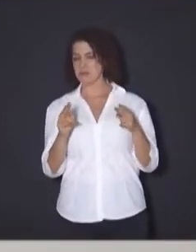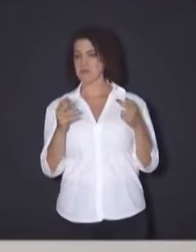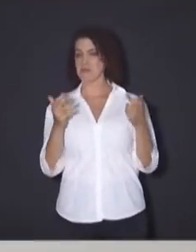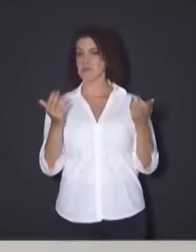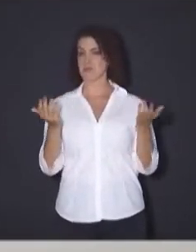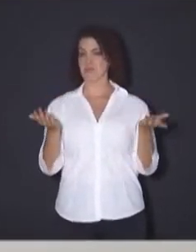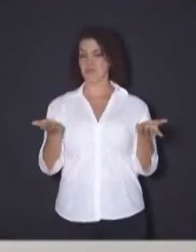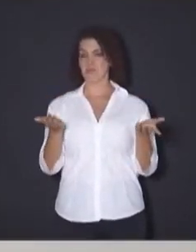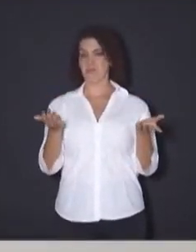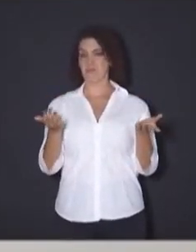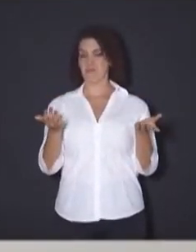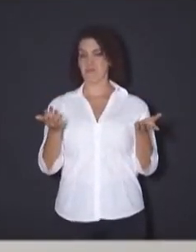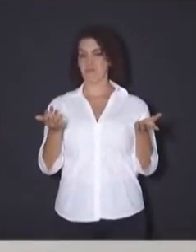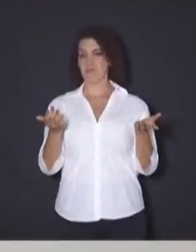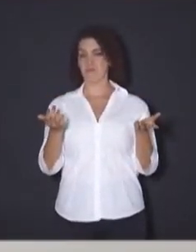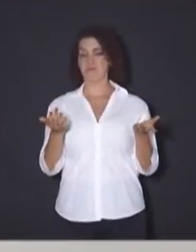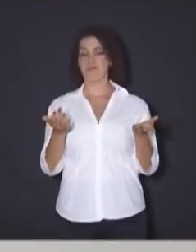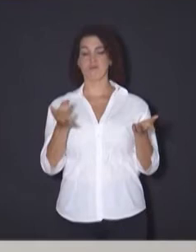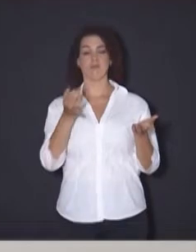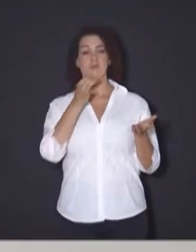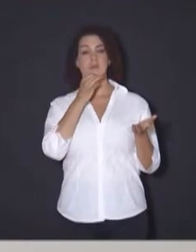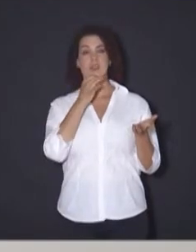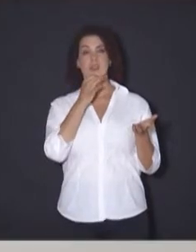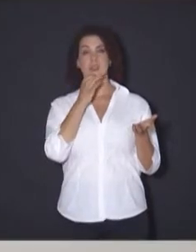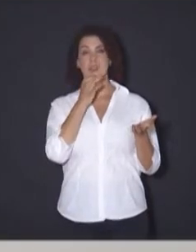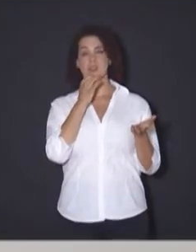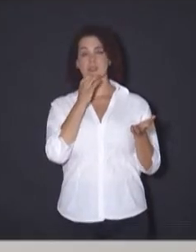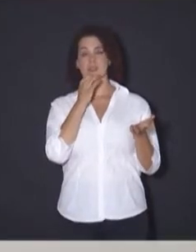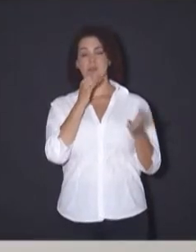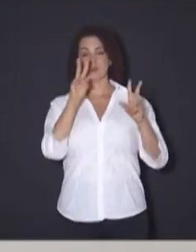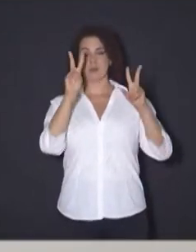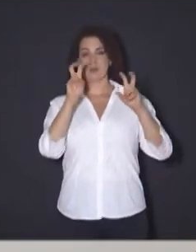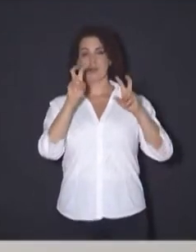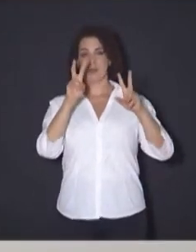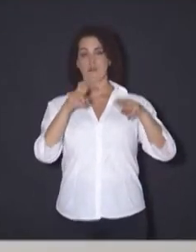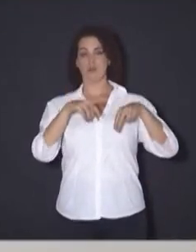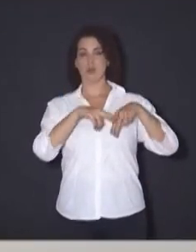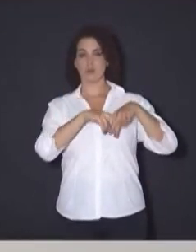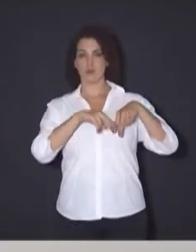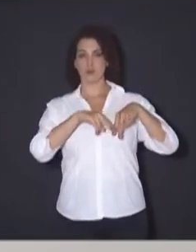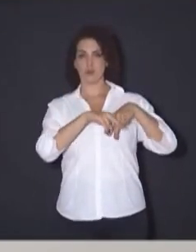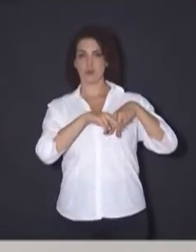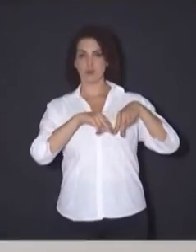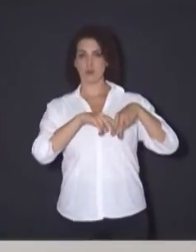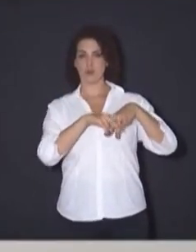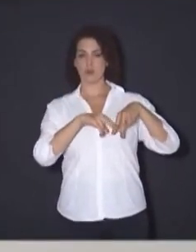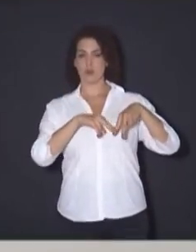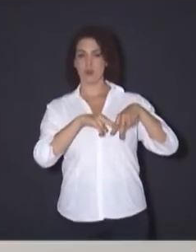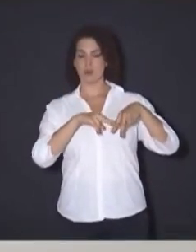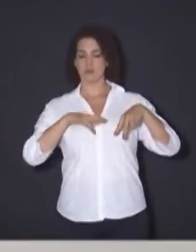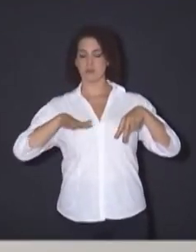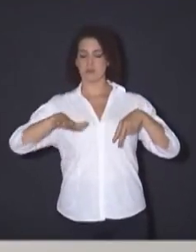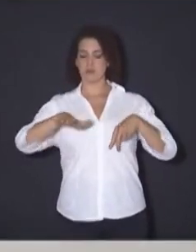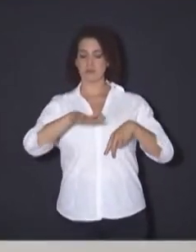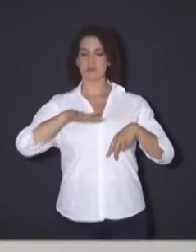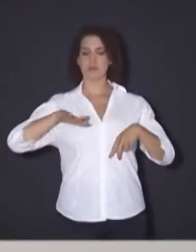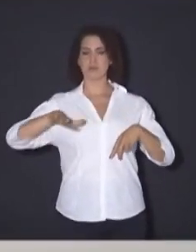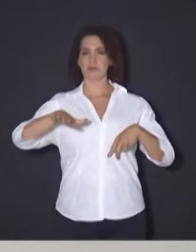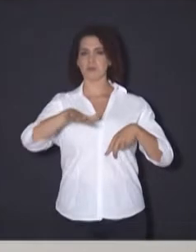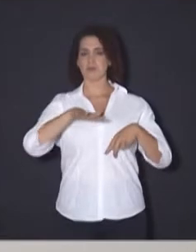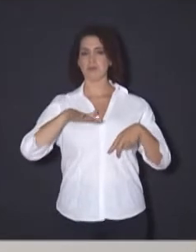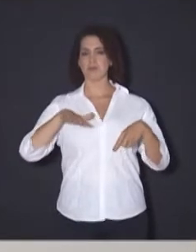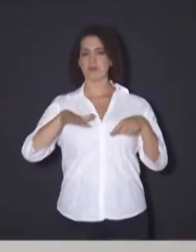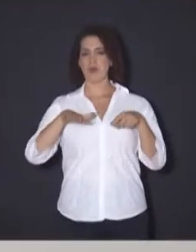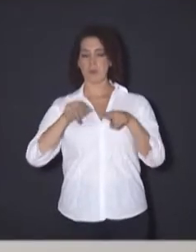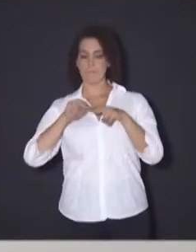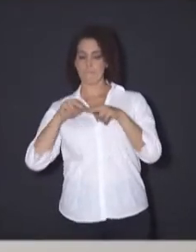será que tratar a questão de gênero em no local em um